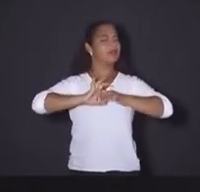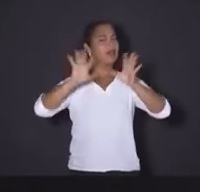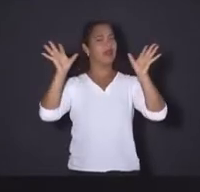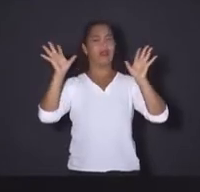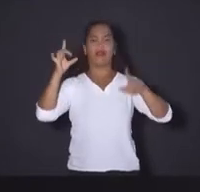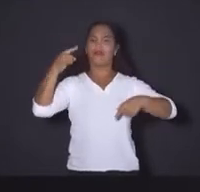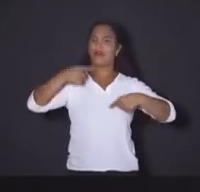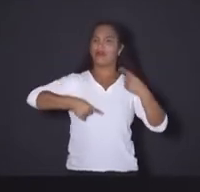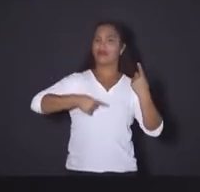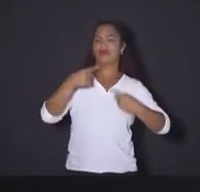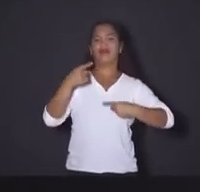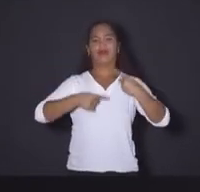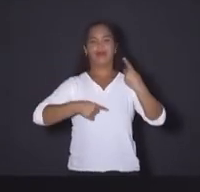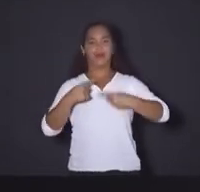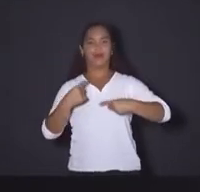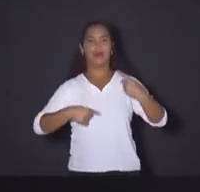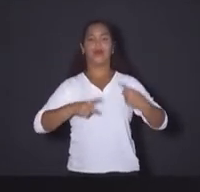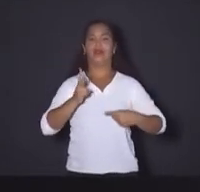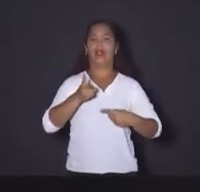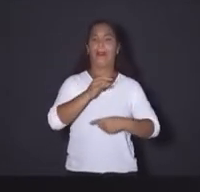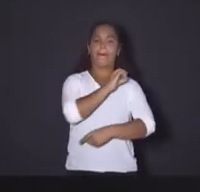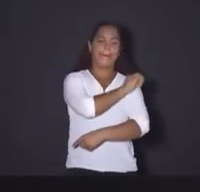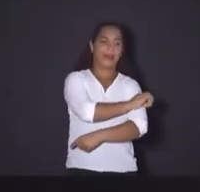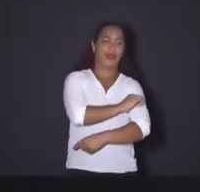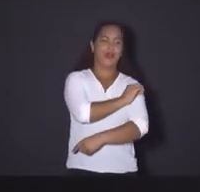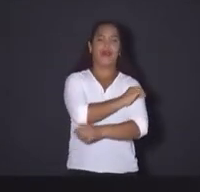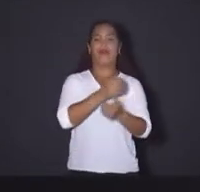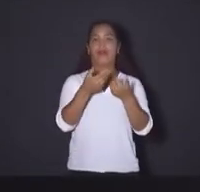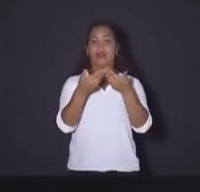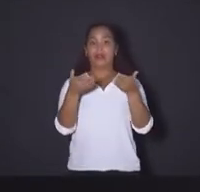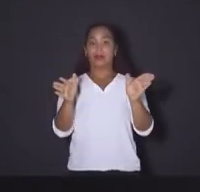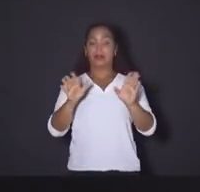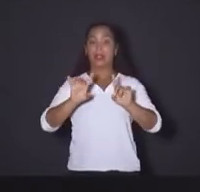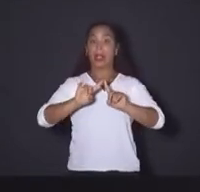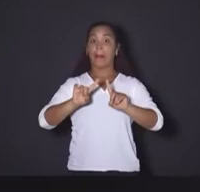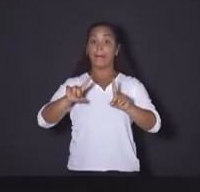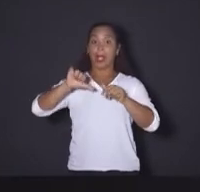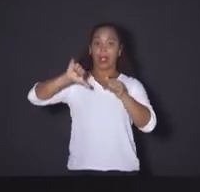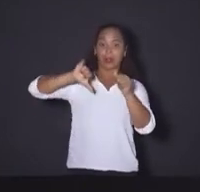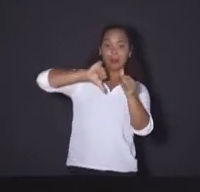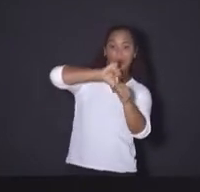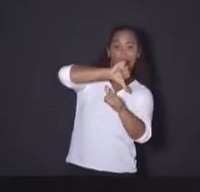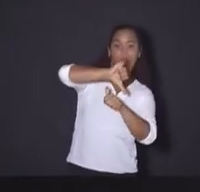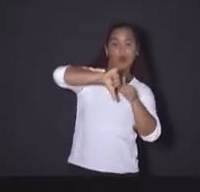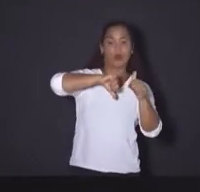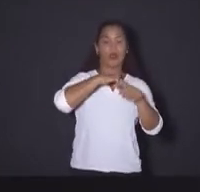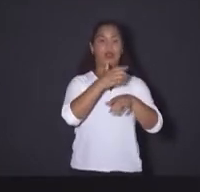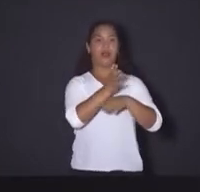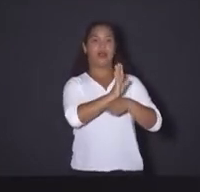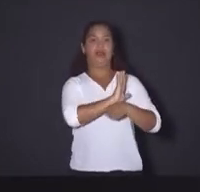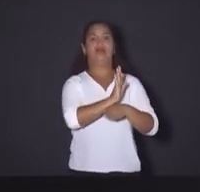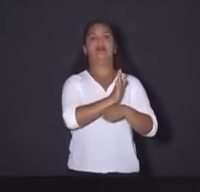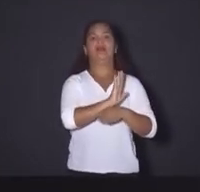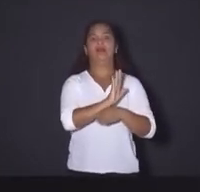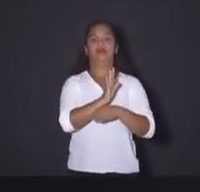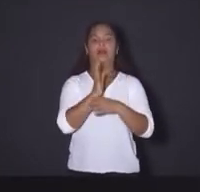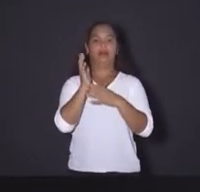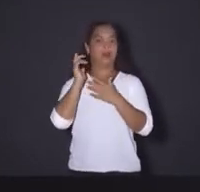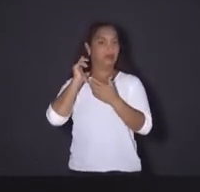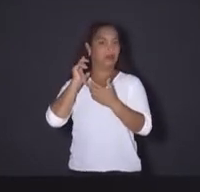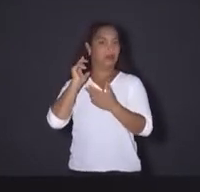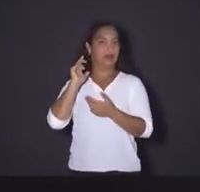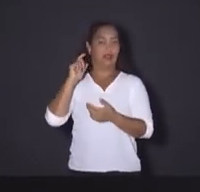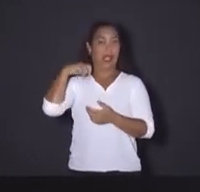nas salas de ensaio, né? Nas oficinas abertas, mas transformar isso num cinema, que é uma arte